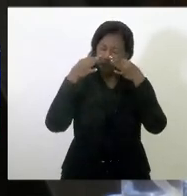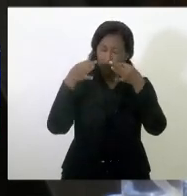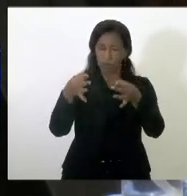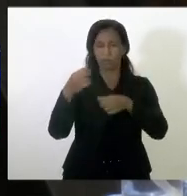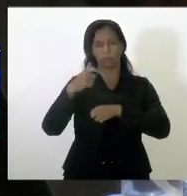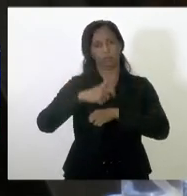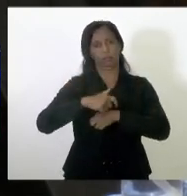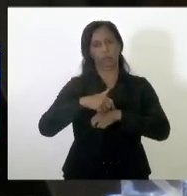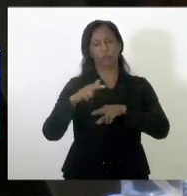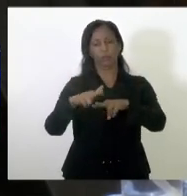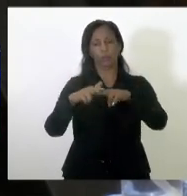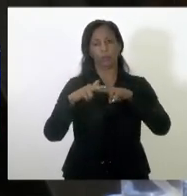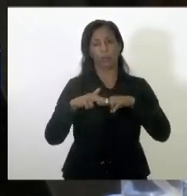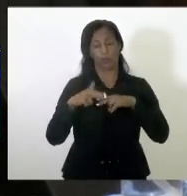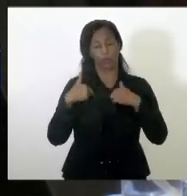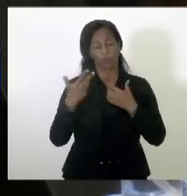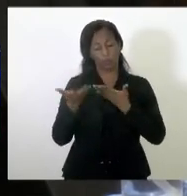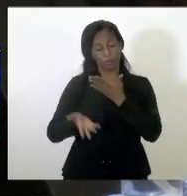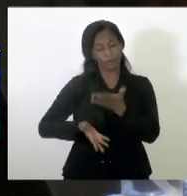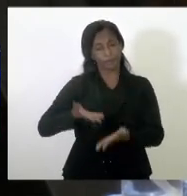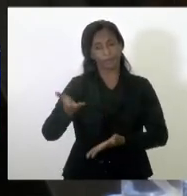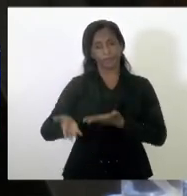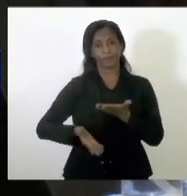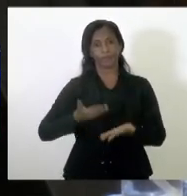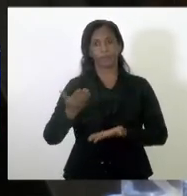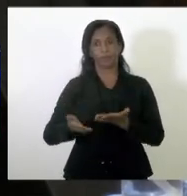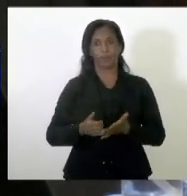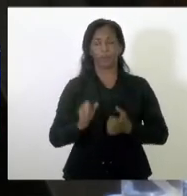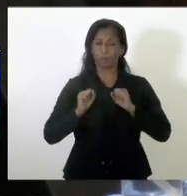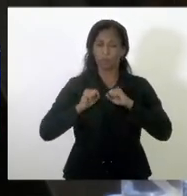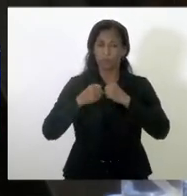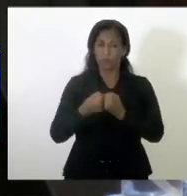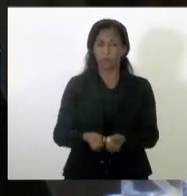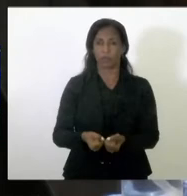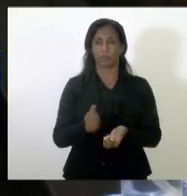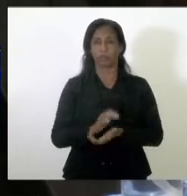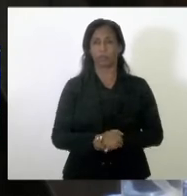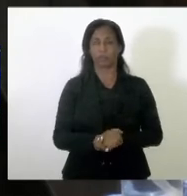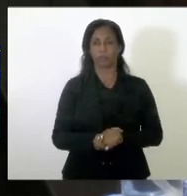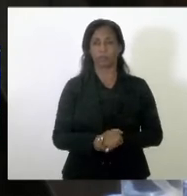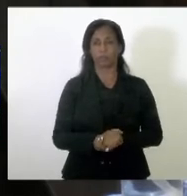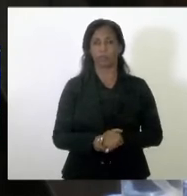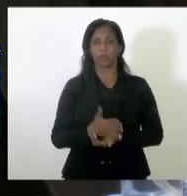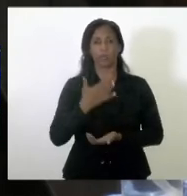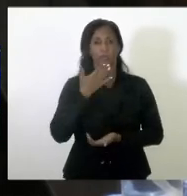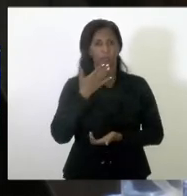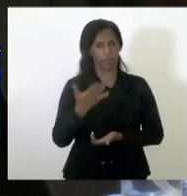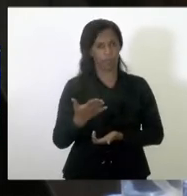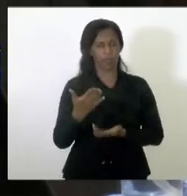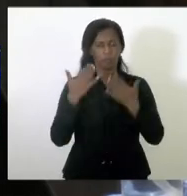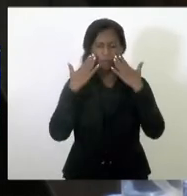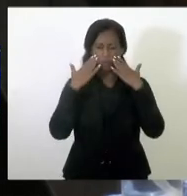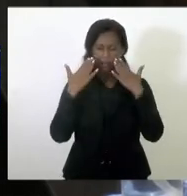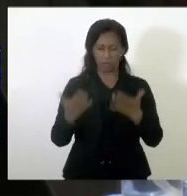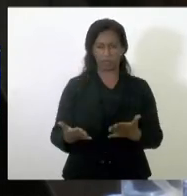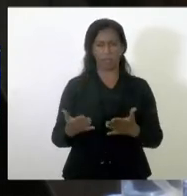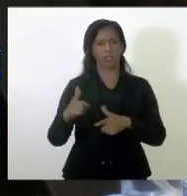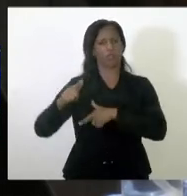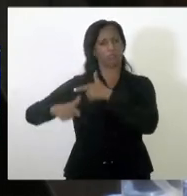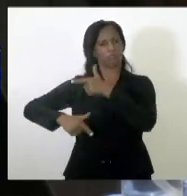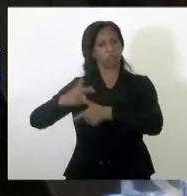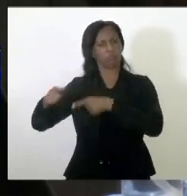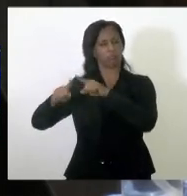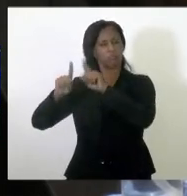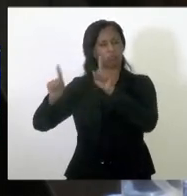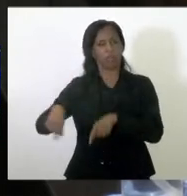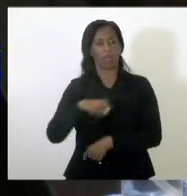momento, e por isso eu estou me dedicando muito intensamente. Instalamos essa frente parlamentar mista em defesa do serviço público.